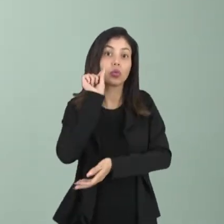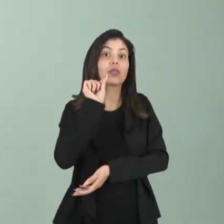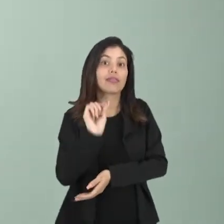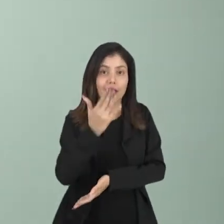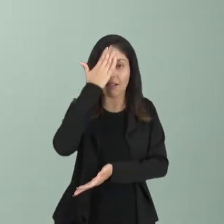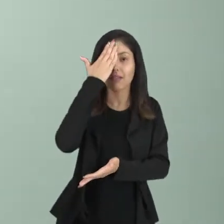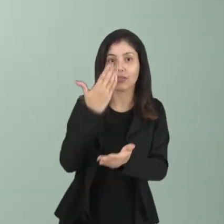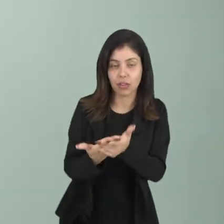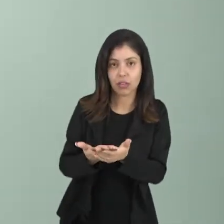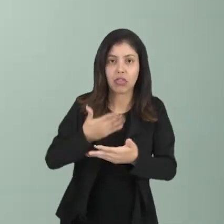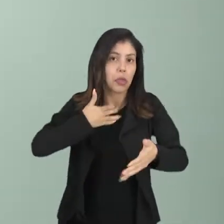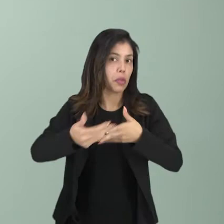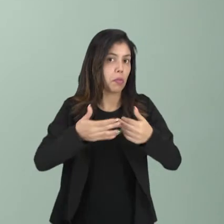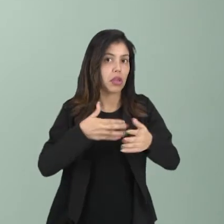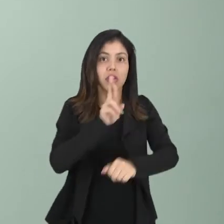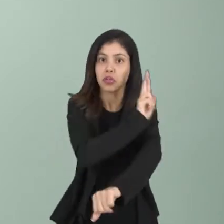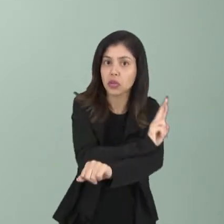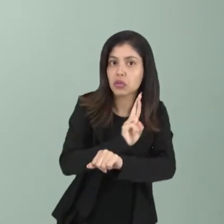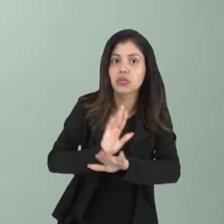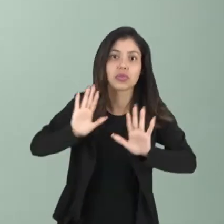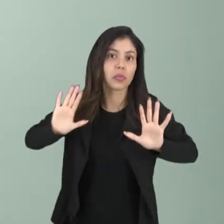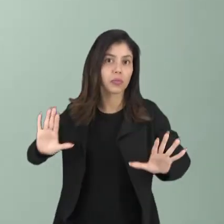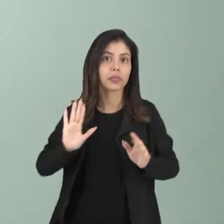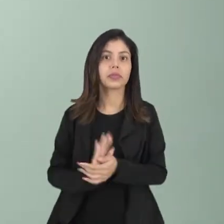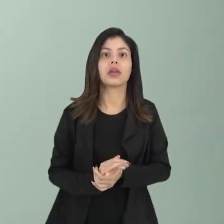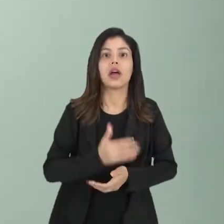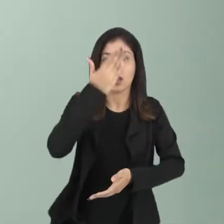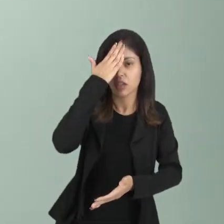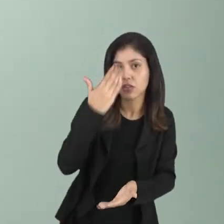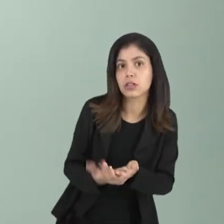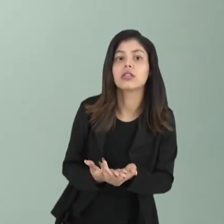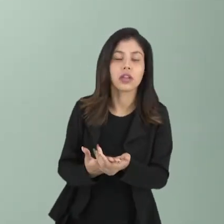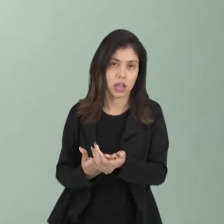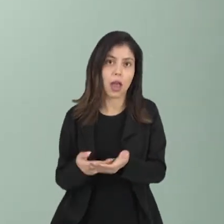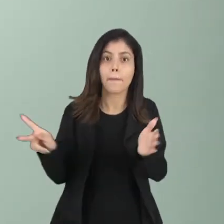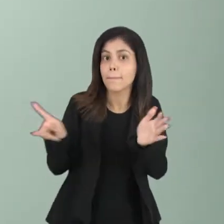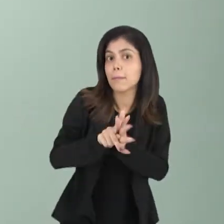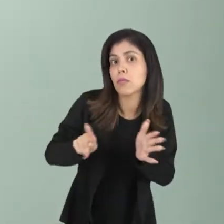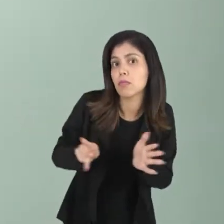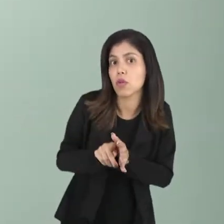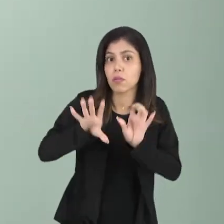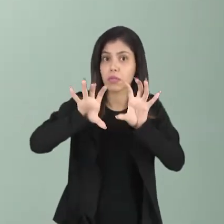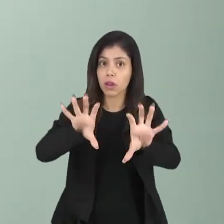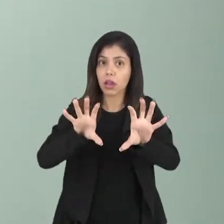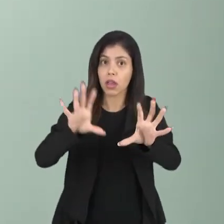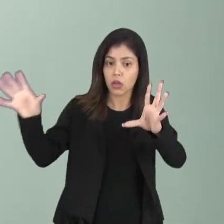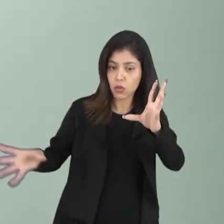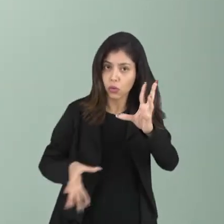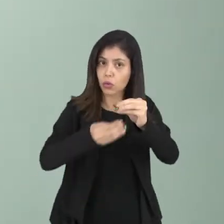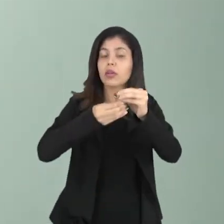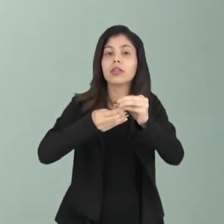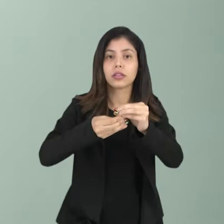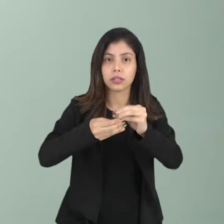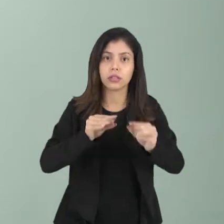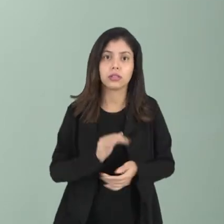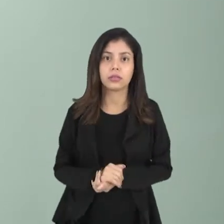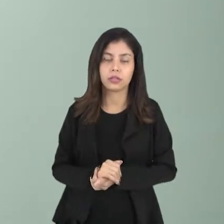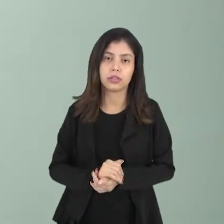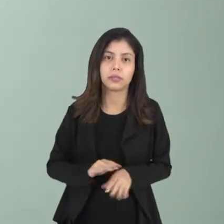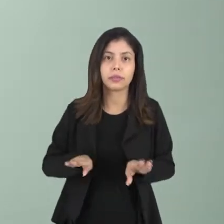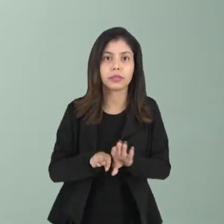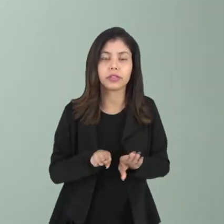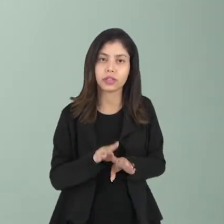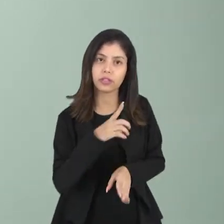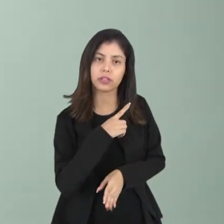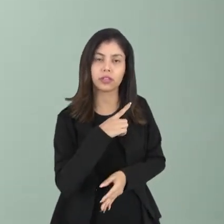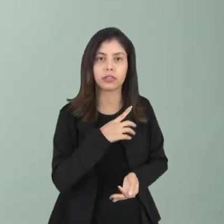crença, independente da religião, a crença em si é algo completamente abstrato,